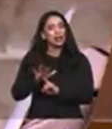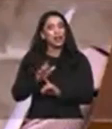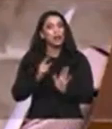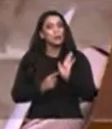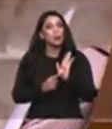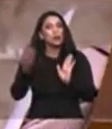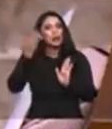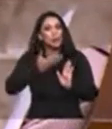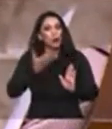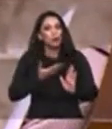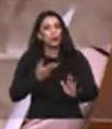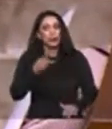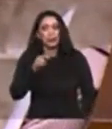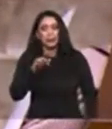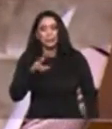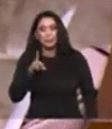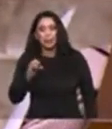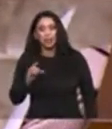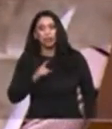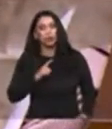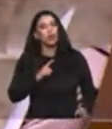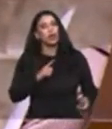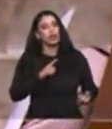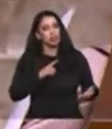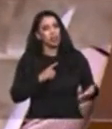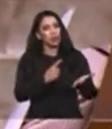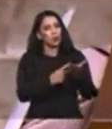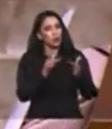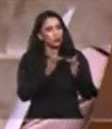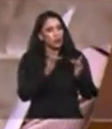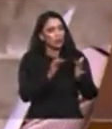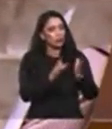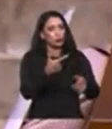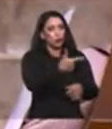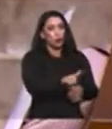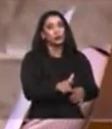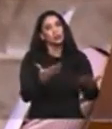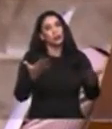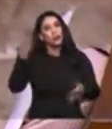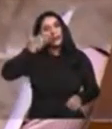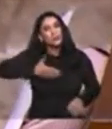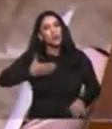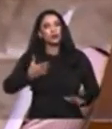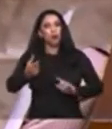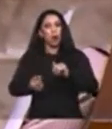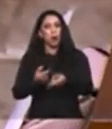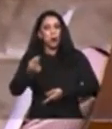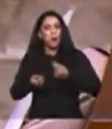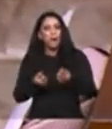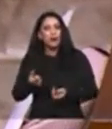entre sócios de Pedro Bergamaschi e Youssef. Finalmente, temos os atos de lavagem de dinheiro